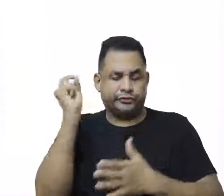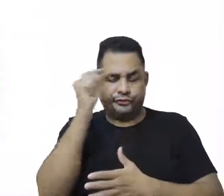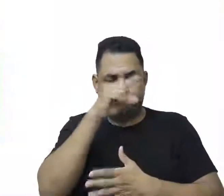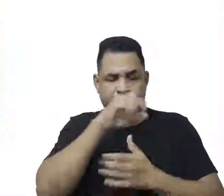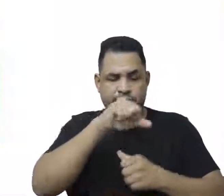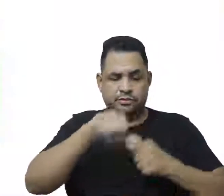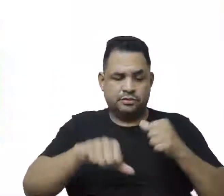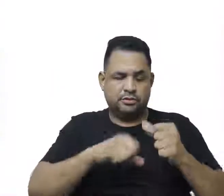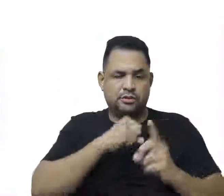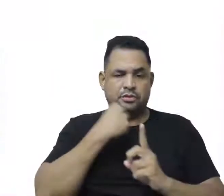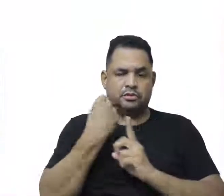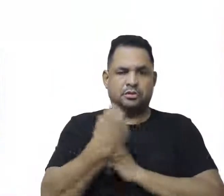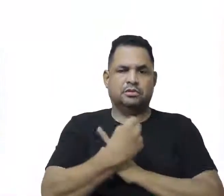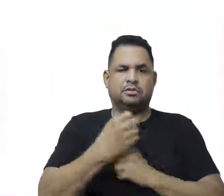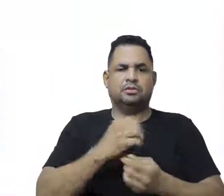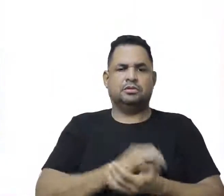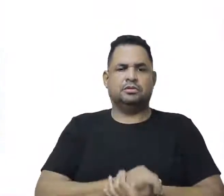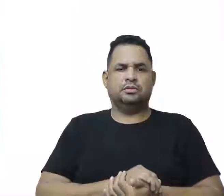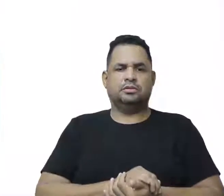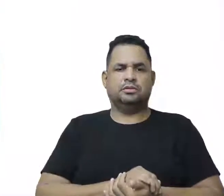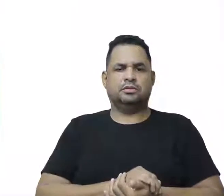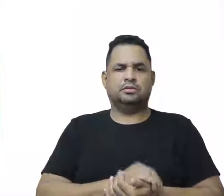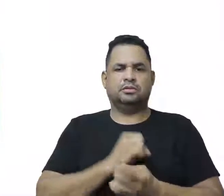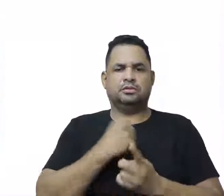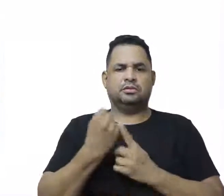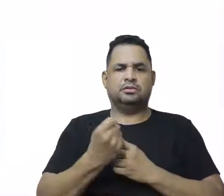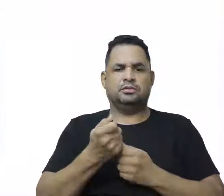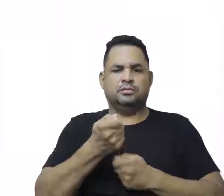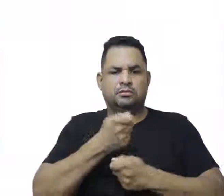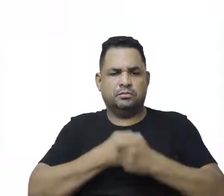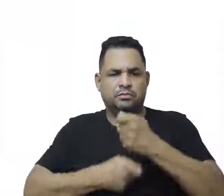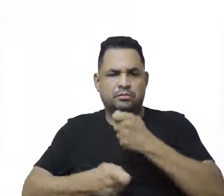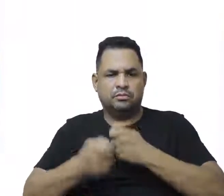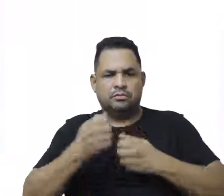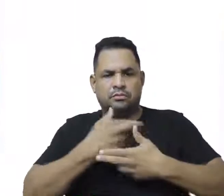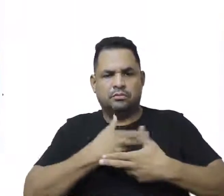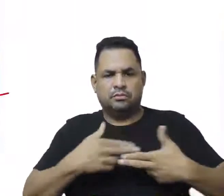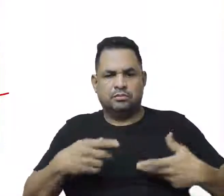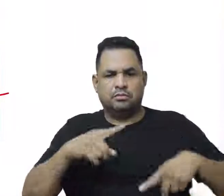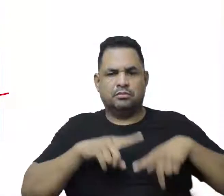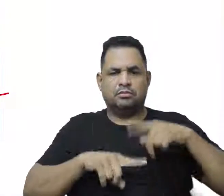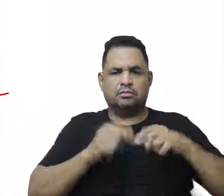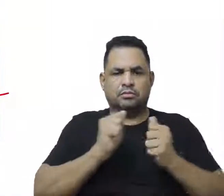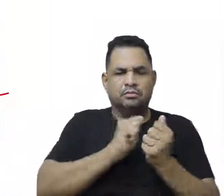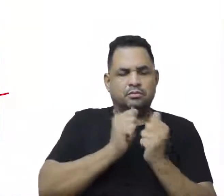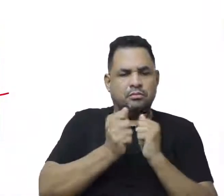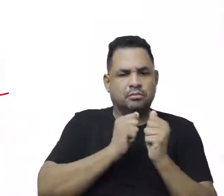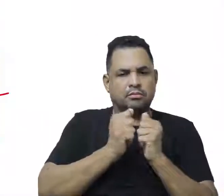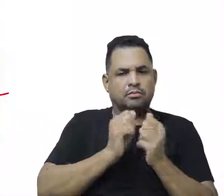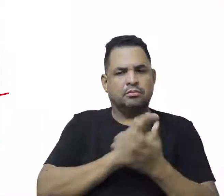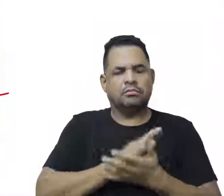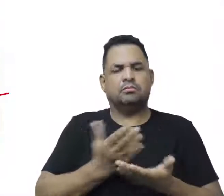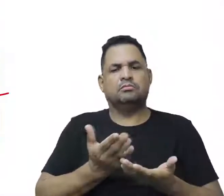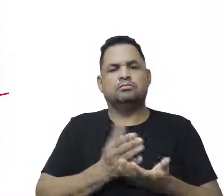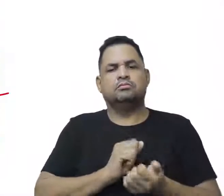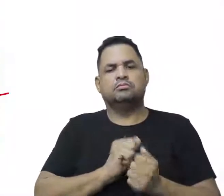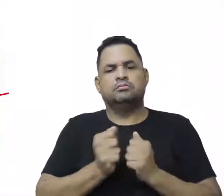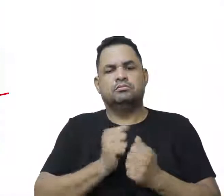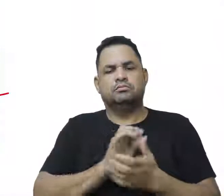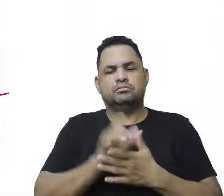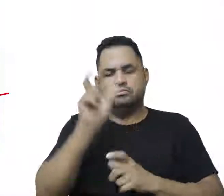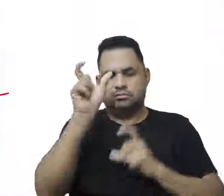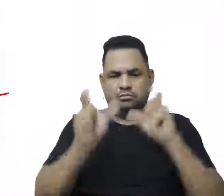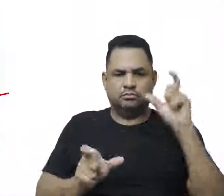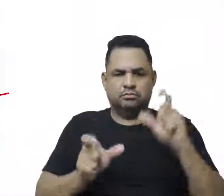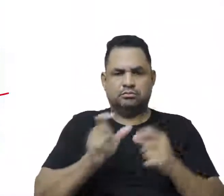a mudança social então em uma sociedade administrada por diversos instrumentos controladores né que tentam controlar